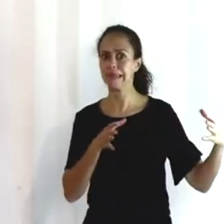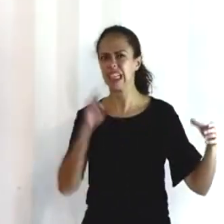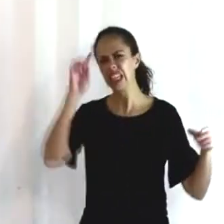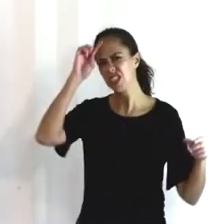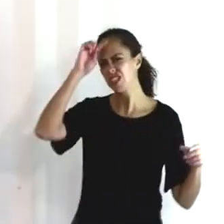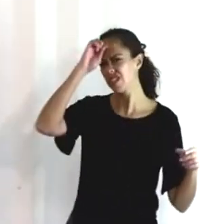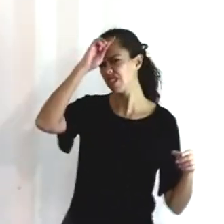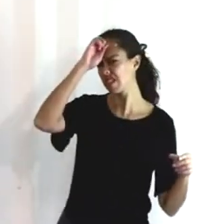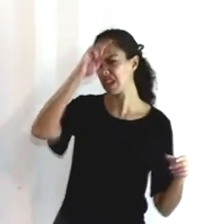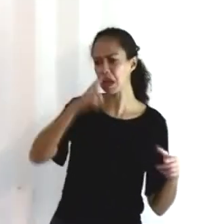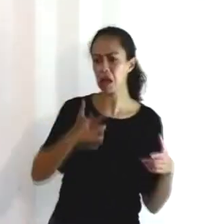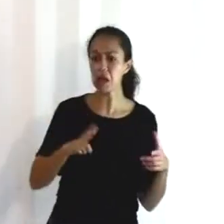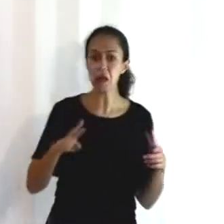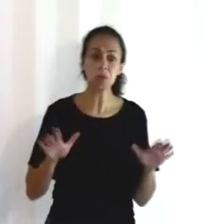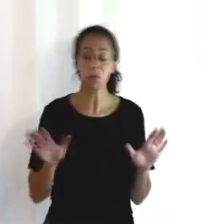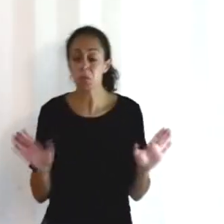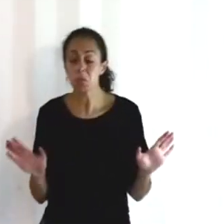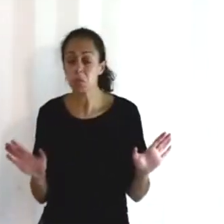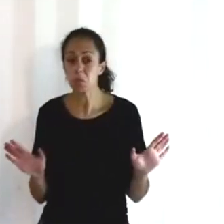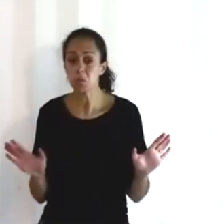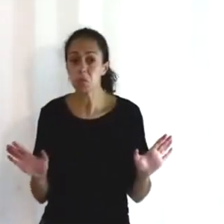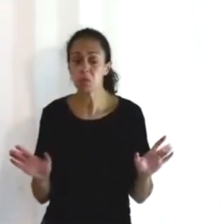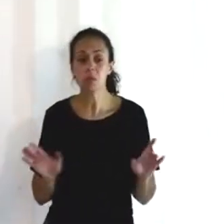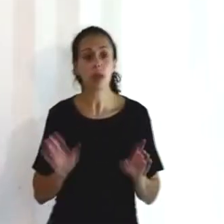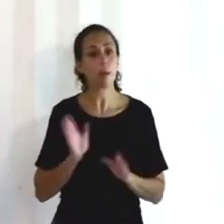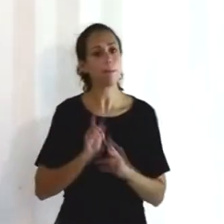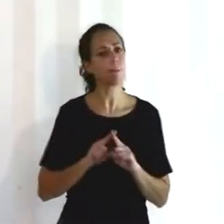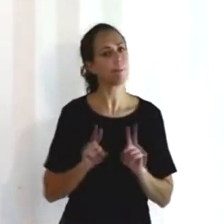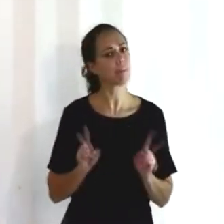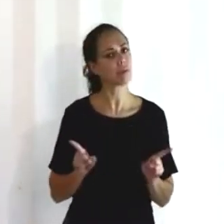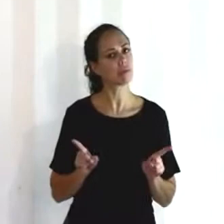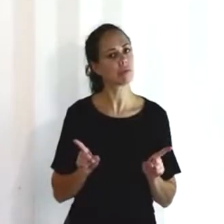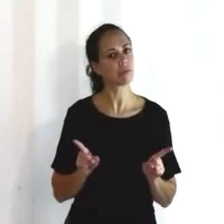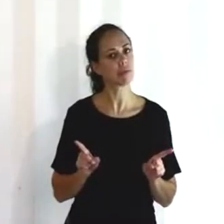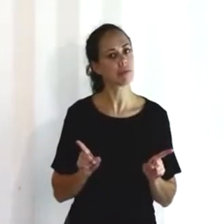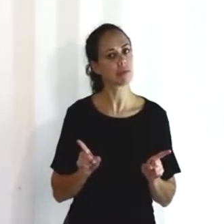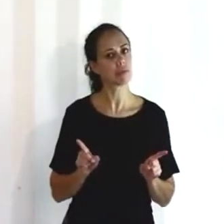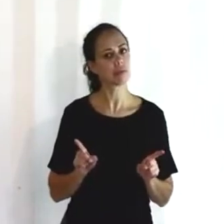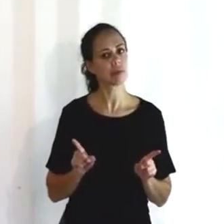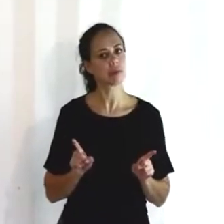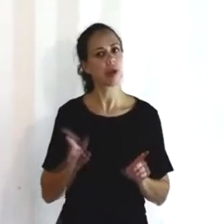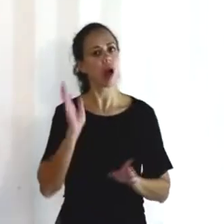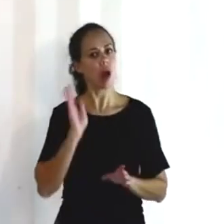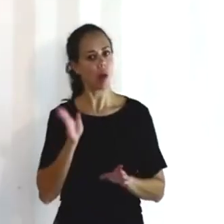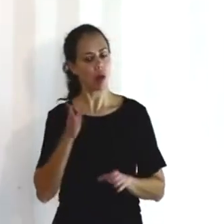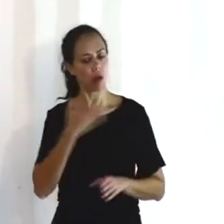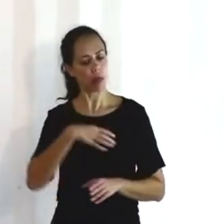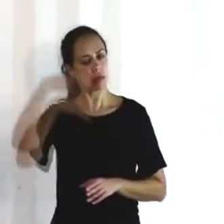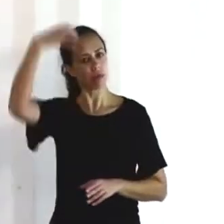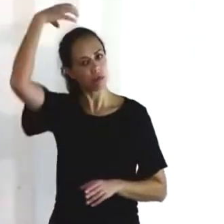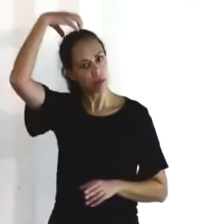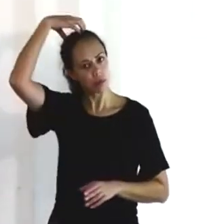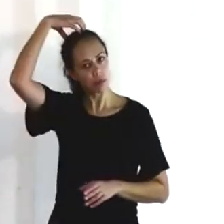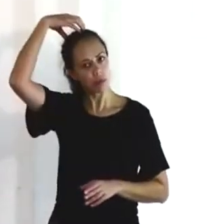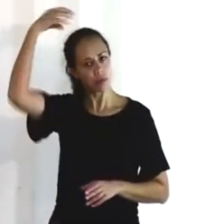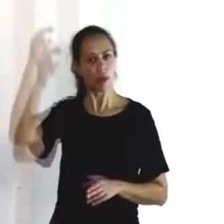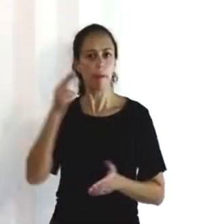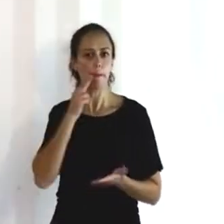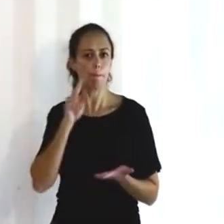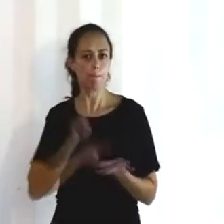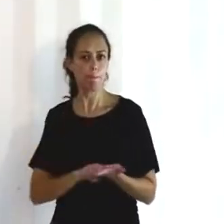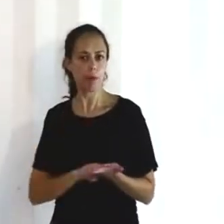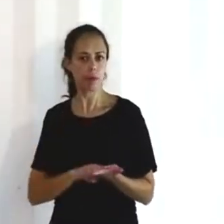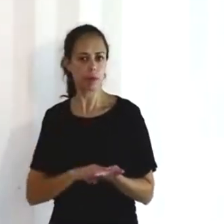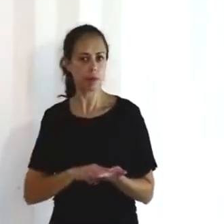que que a notificação chegou à sua casa. Apresenta-te diante do rei. Ele já deve ter